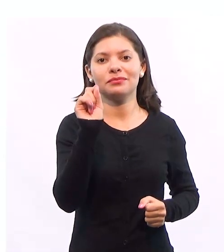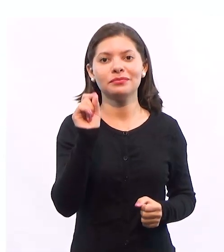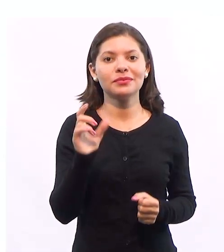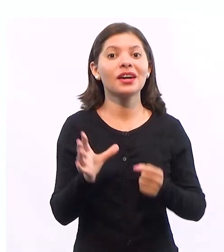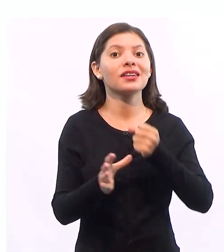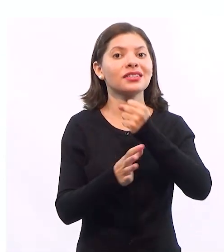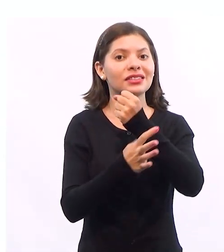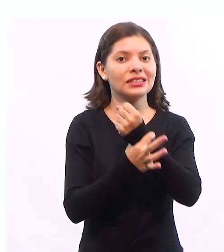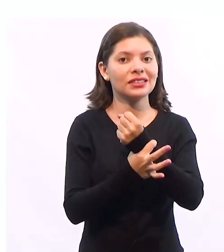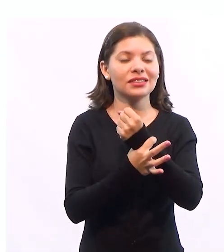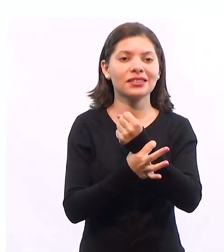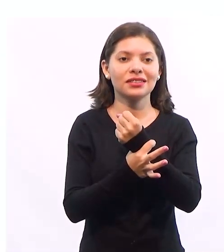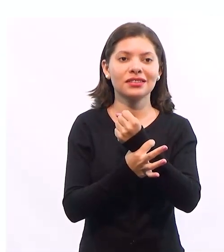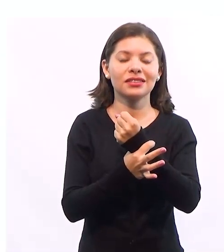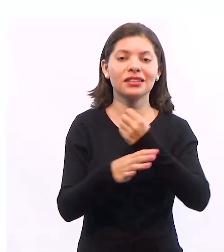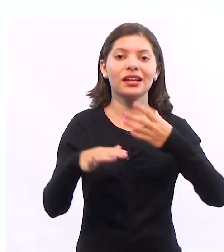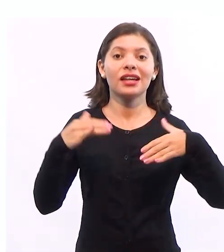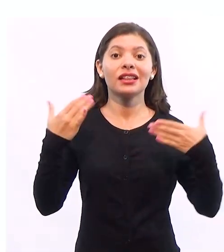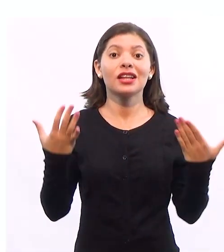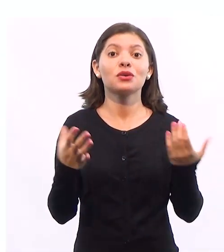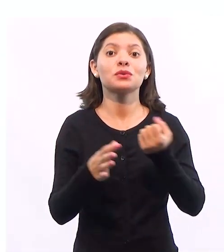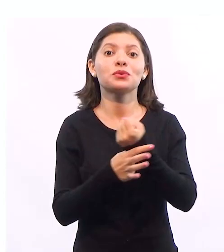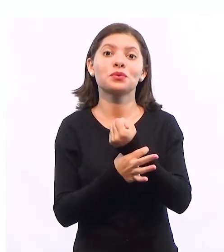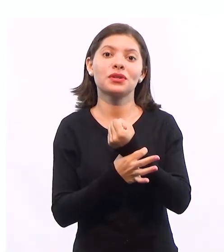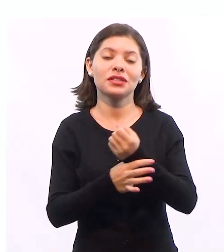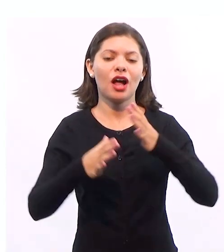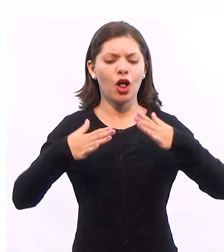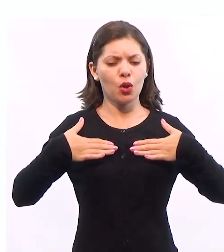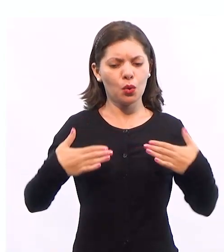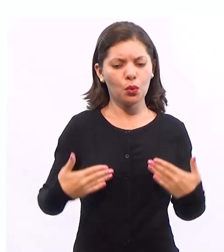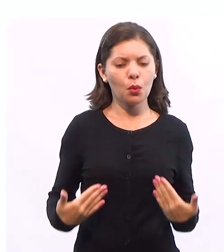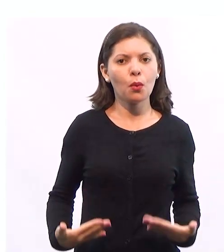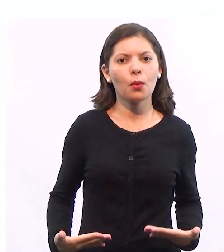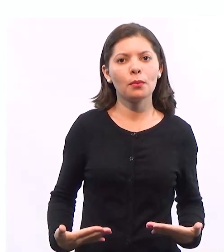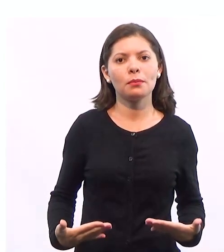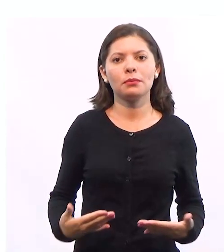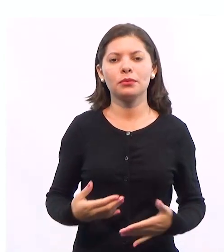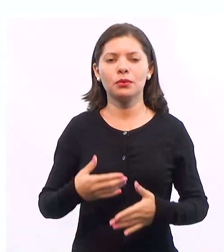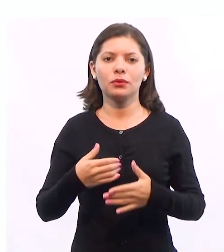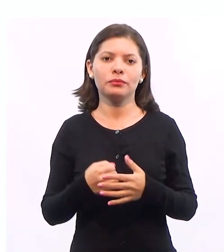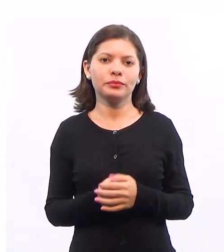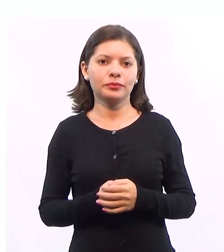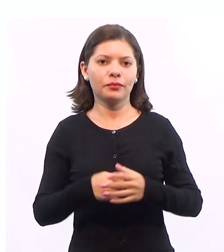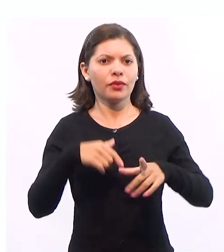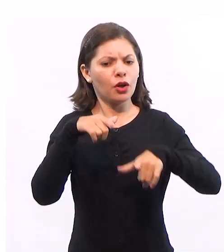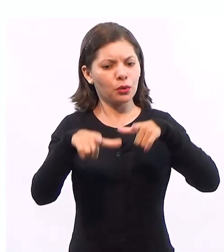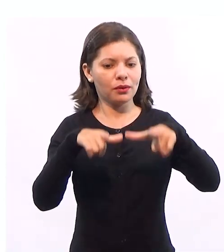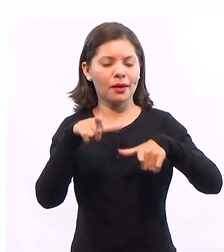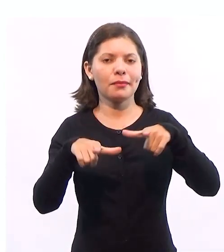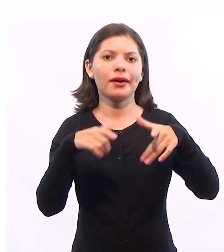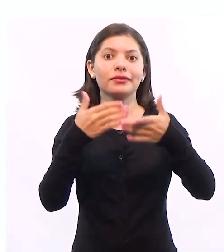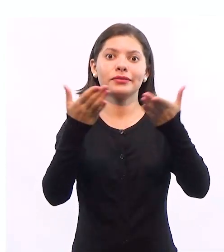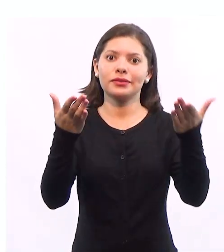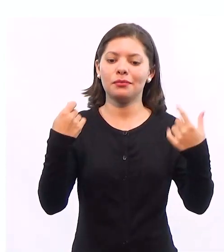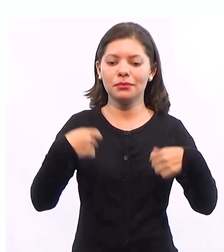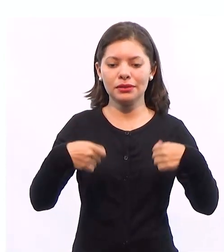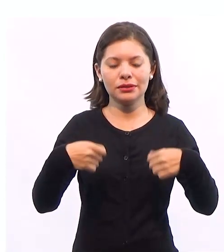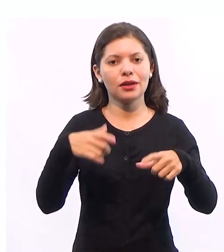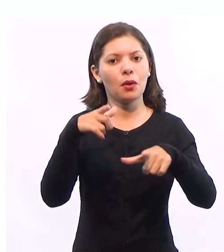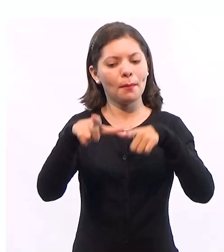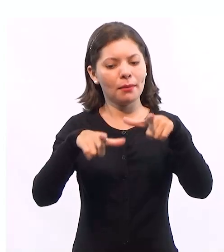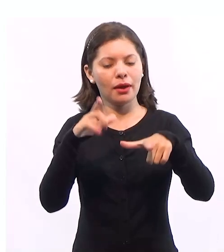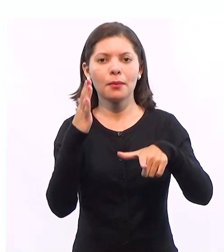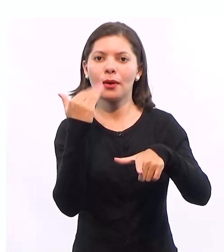segurança, né? Ó. Ou seja, segurança do corpo, tá? Do emprego, né? Você precisa do emprego para poder sobreviver, poder comer,